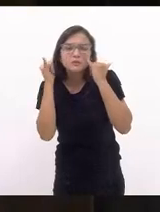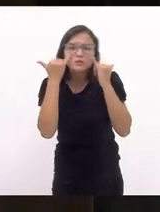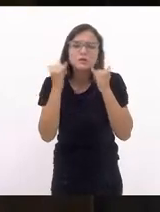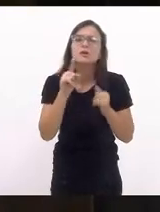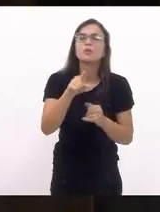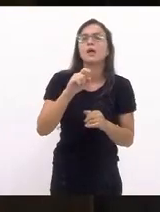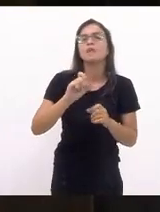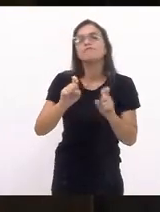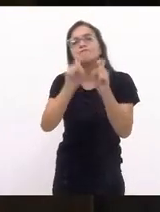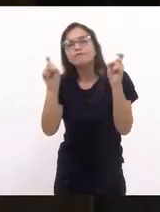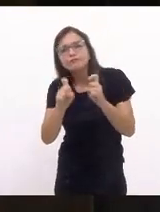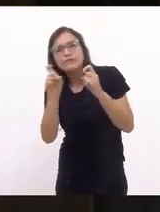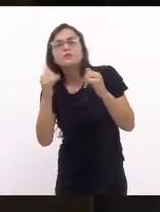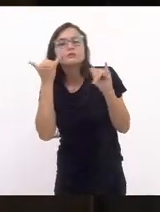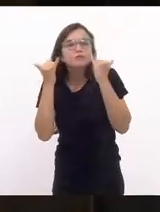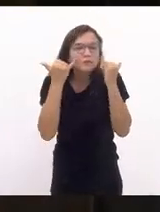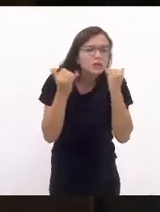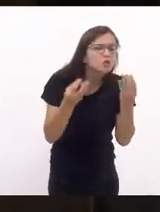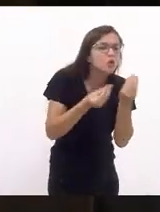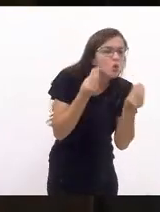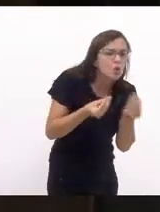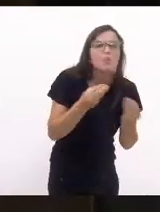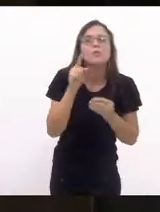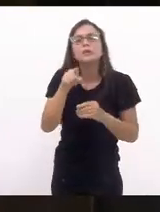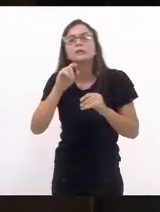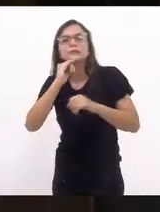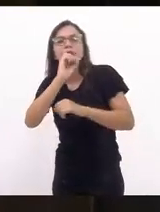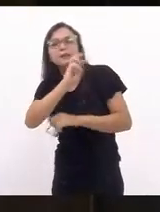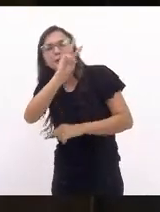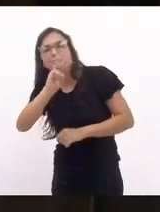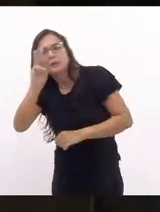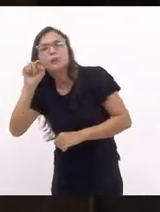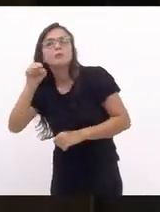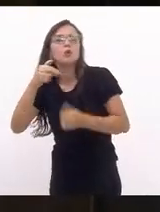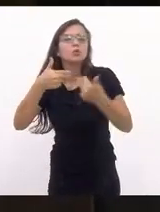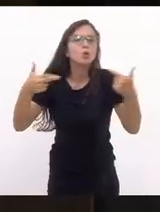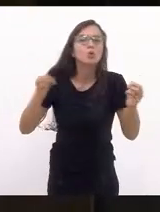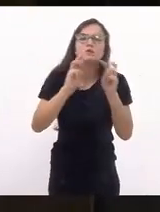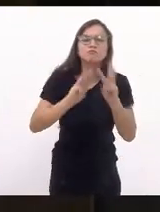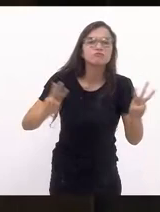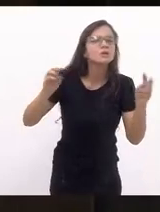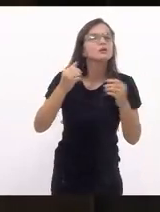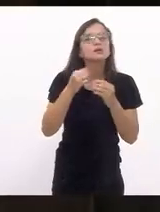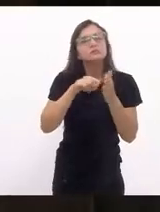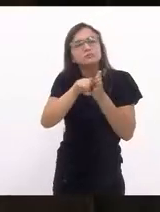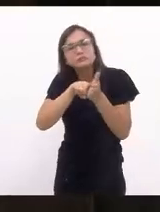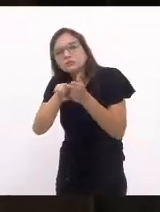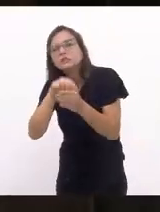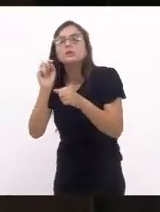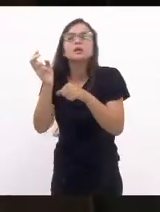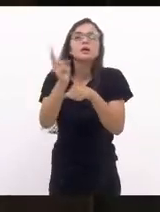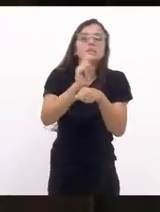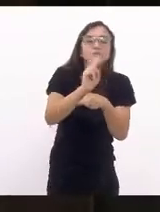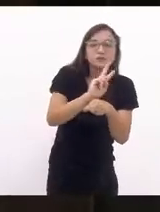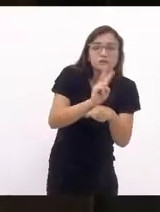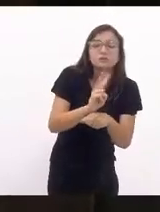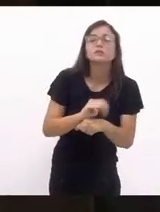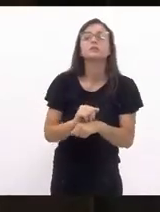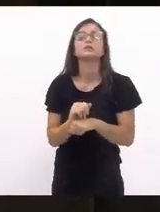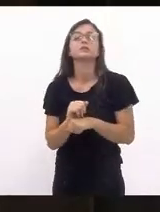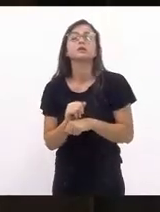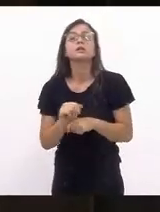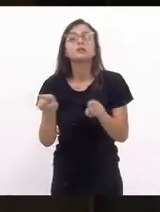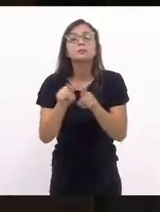informática atua na manutenção dos Servidores sítio eletrônico outro sistema sendo responsável pela gestão de contratos com empresas fornecedoras